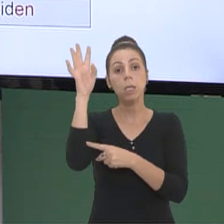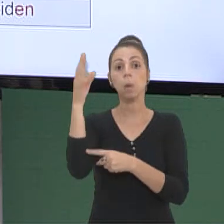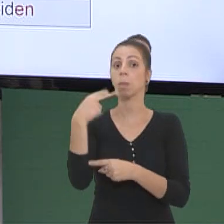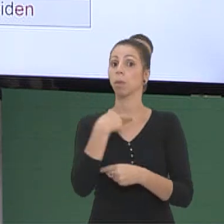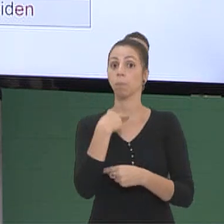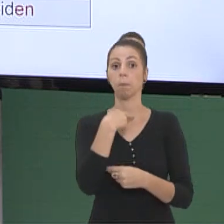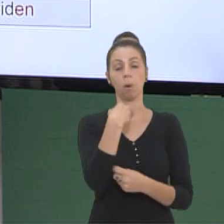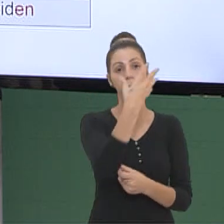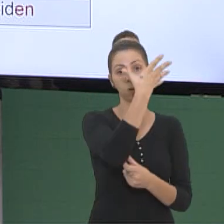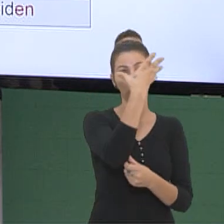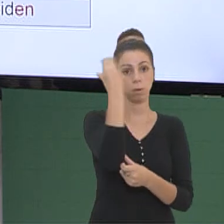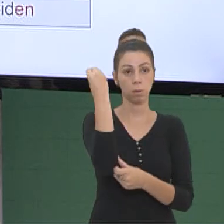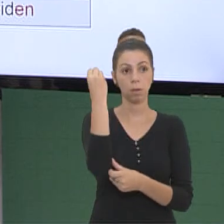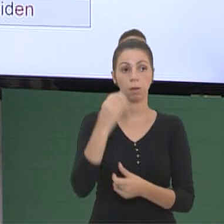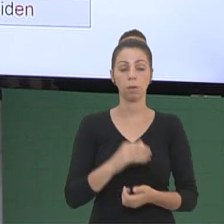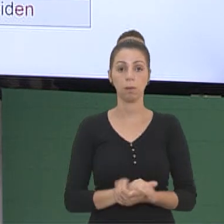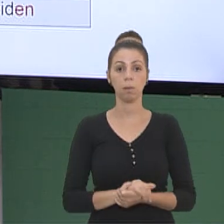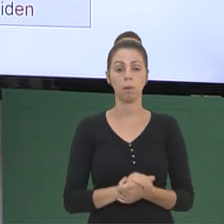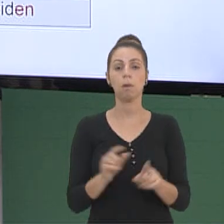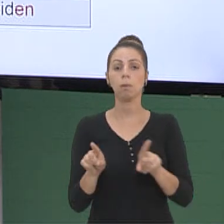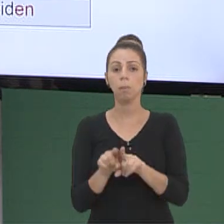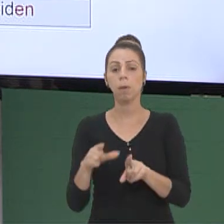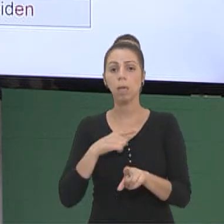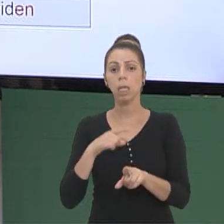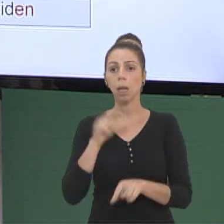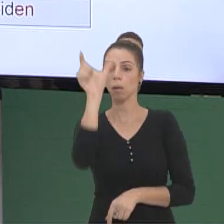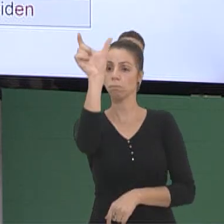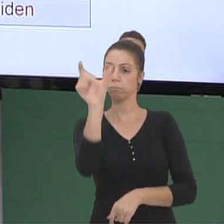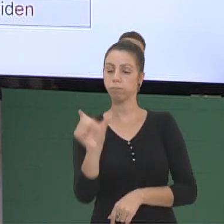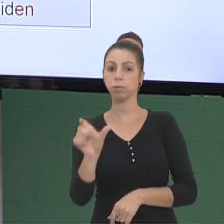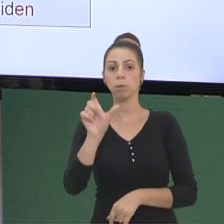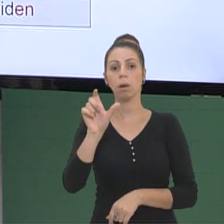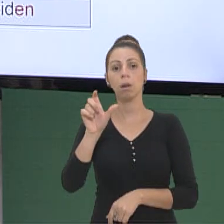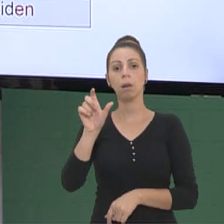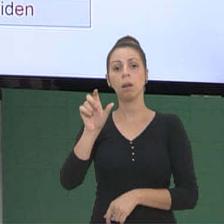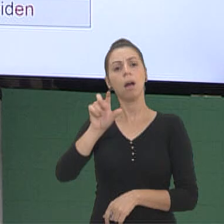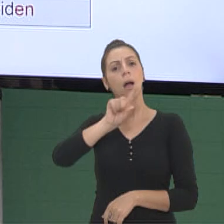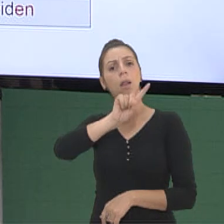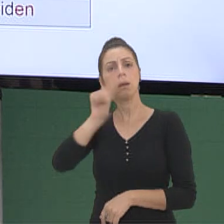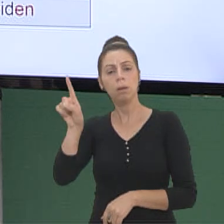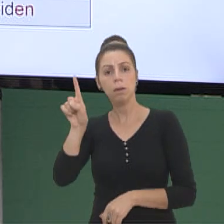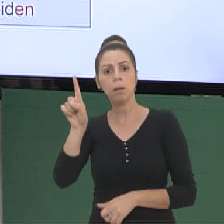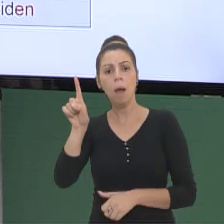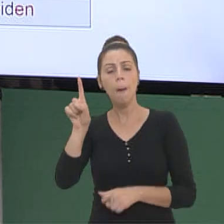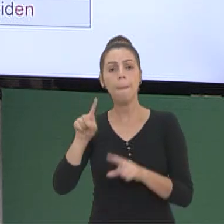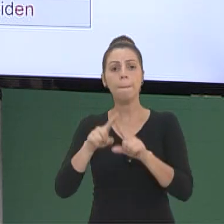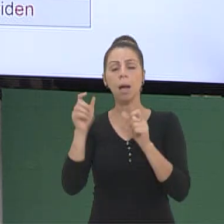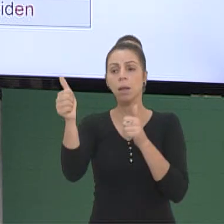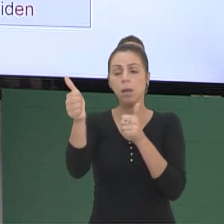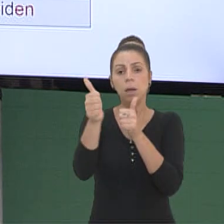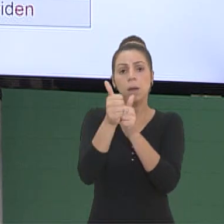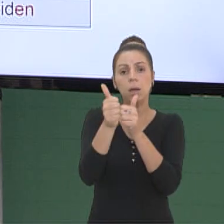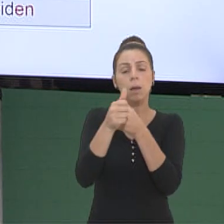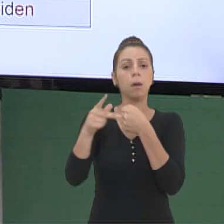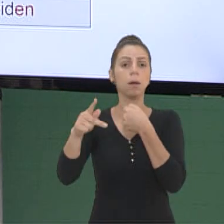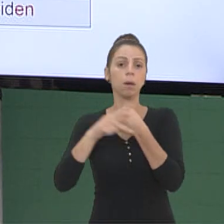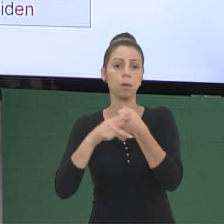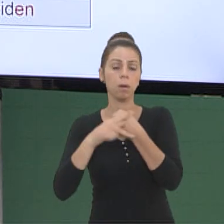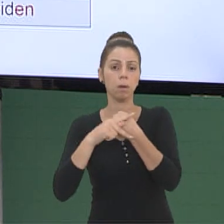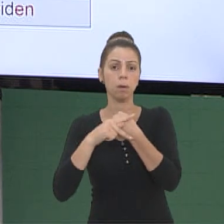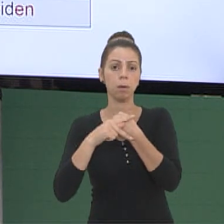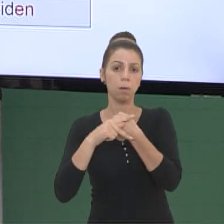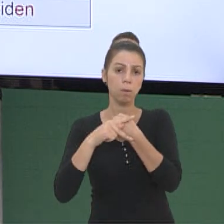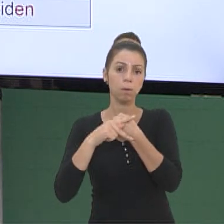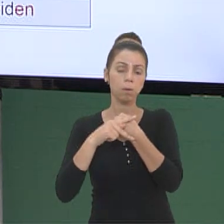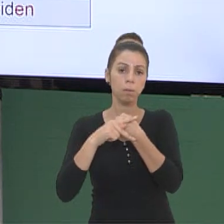Ele também vai ter aqui a negação, porém ele virá acompanhado dessa partícula pronominal